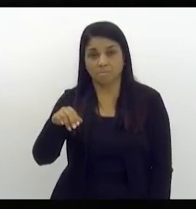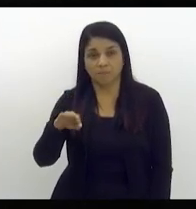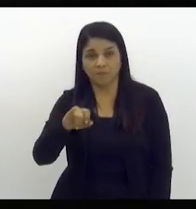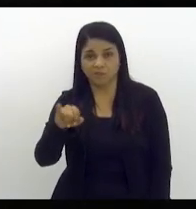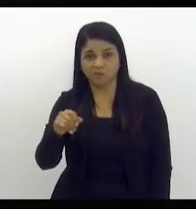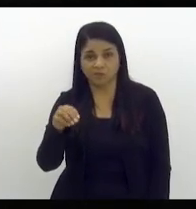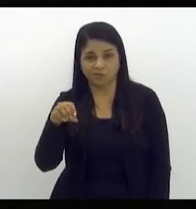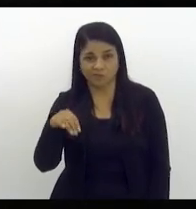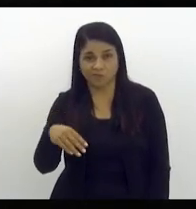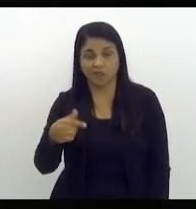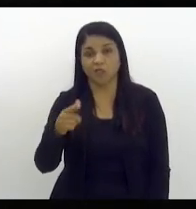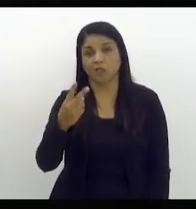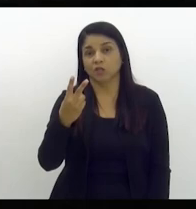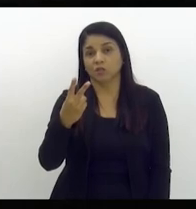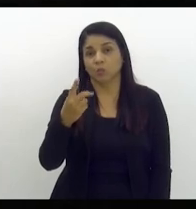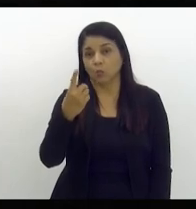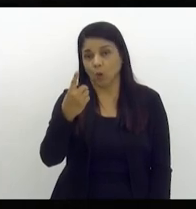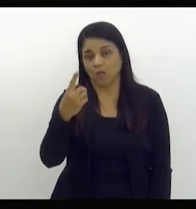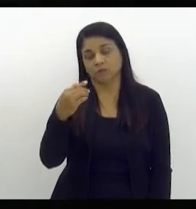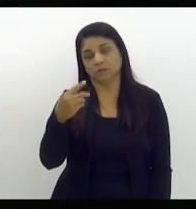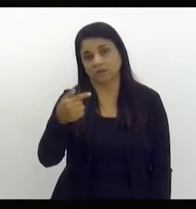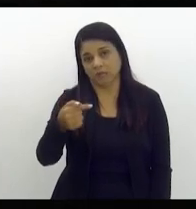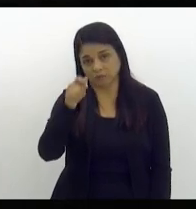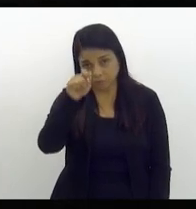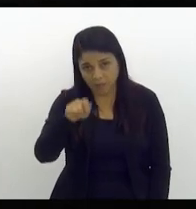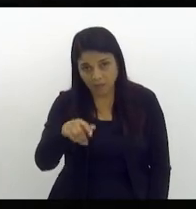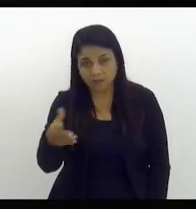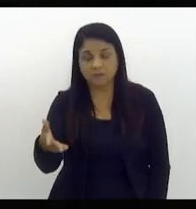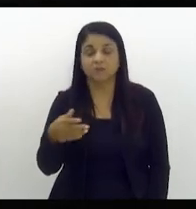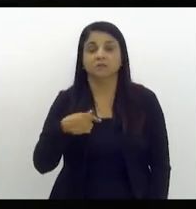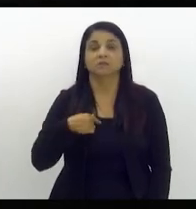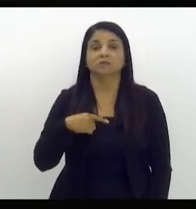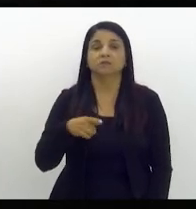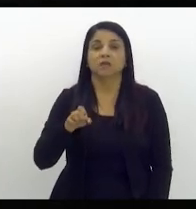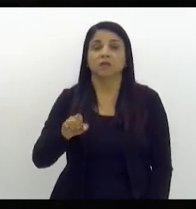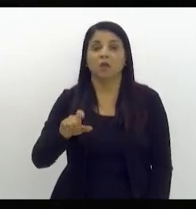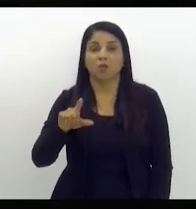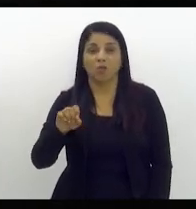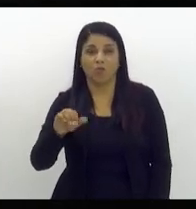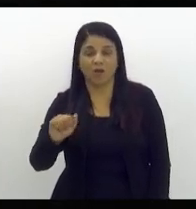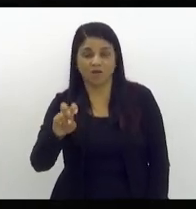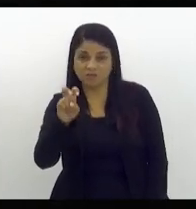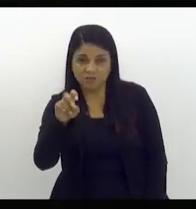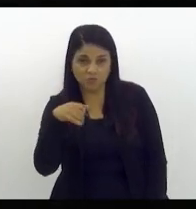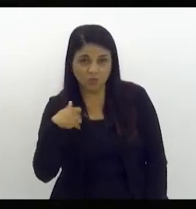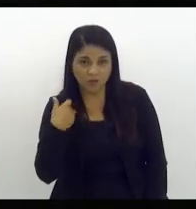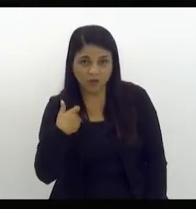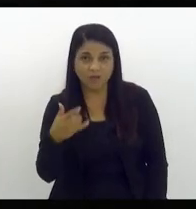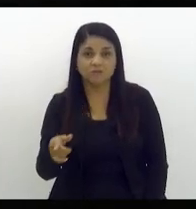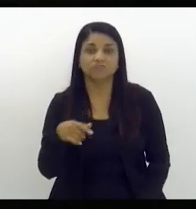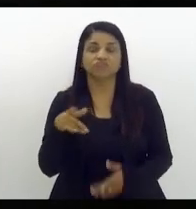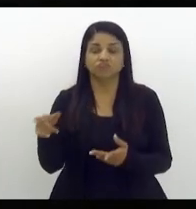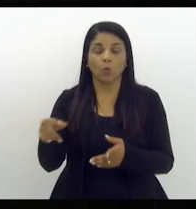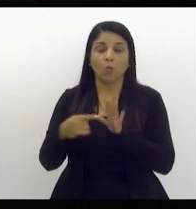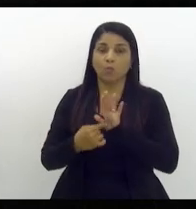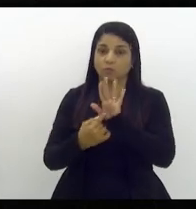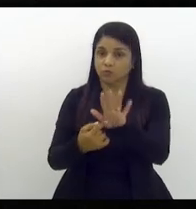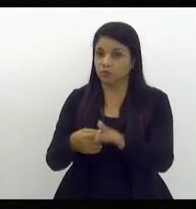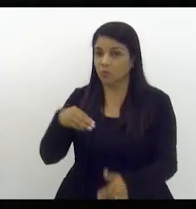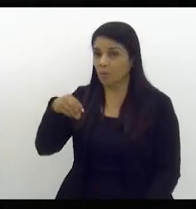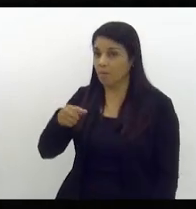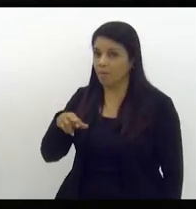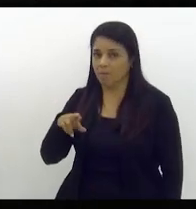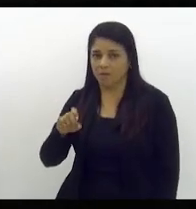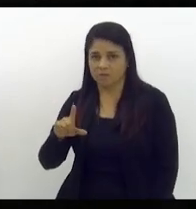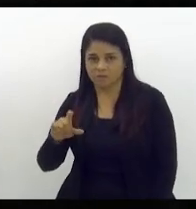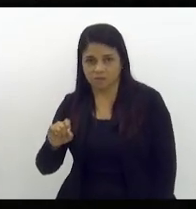acha. Então, peço, inclusive, que estes deputados aqui, que têm essa sensibilidade, como demonstrou o deputado Marcelo Seudino, levem a